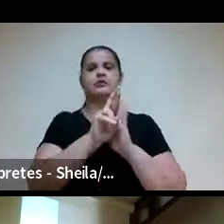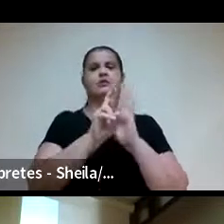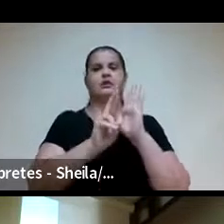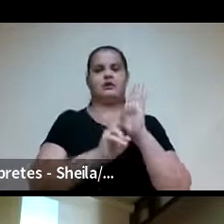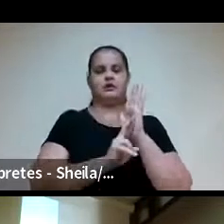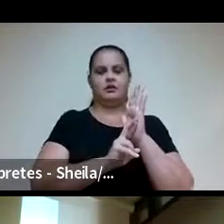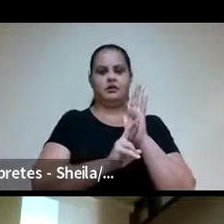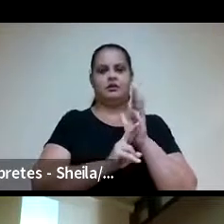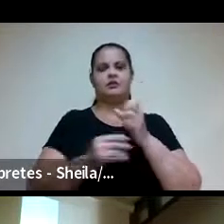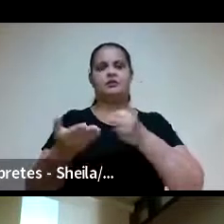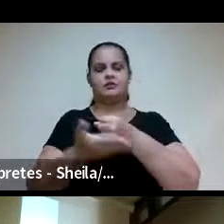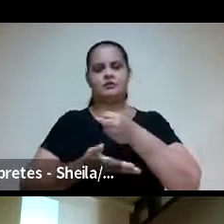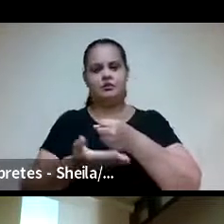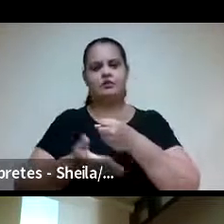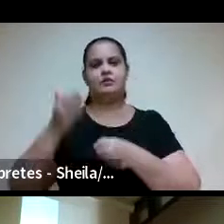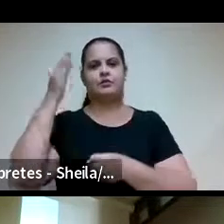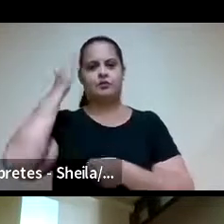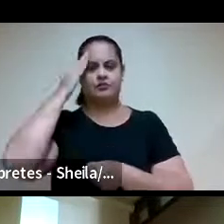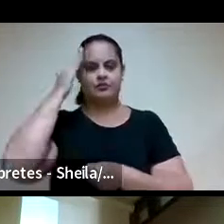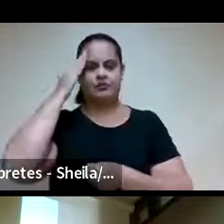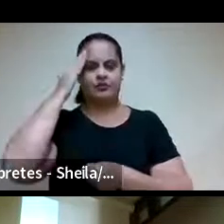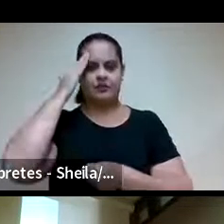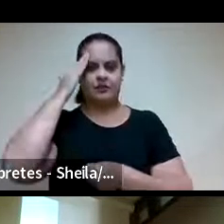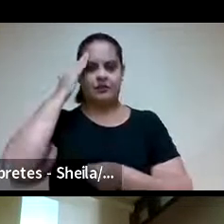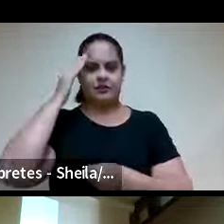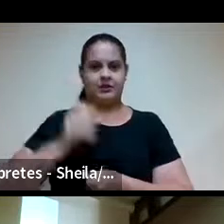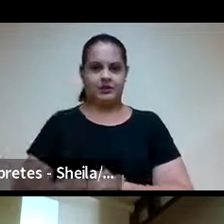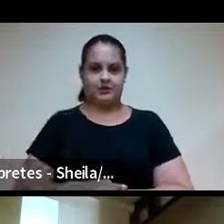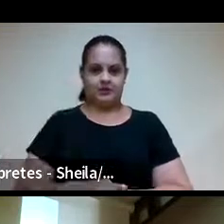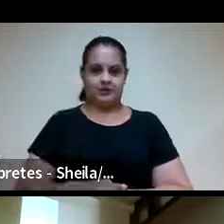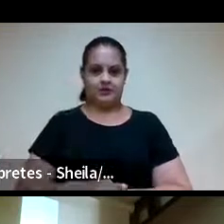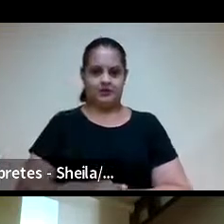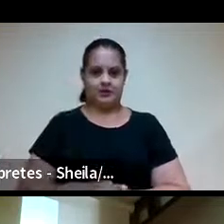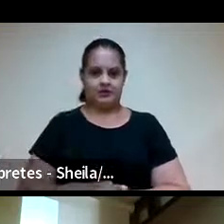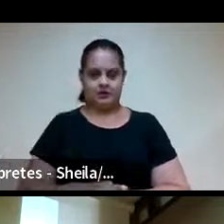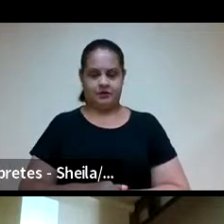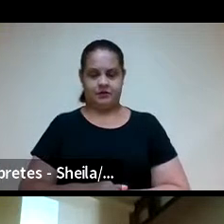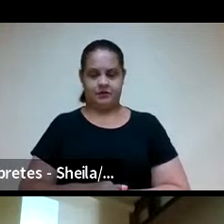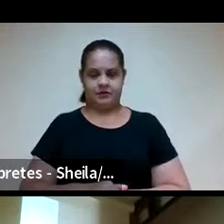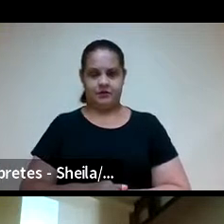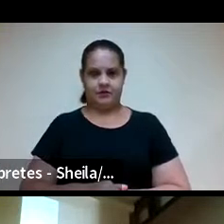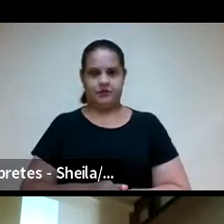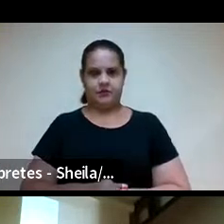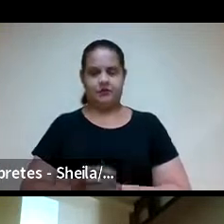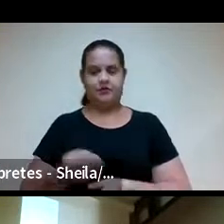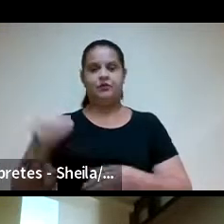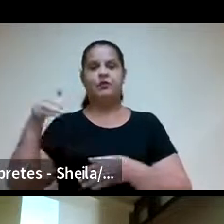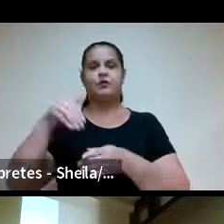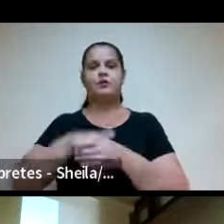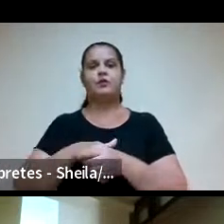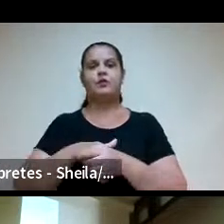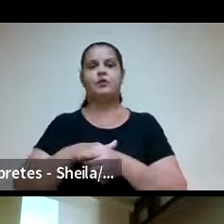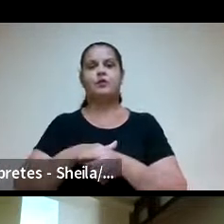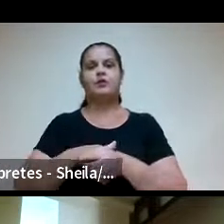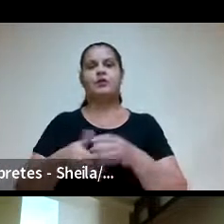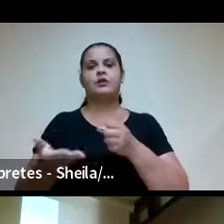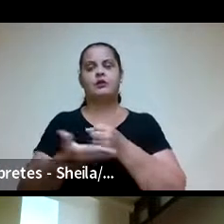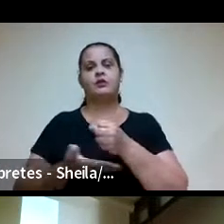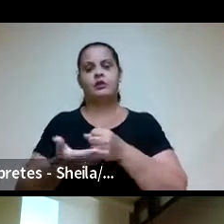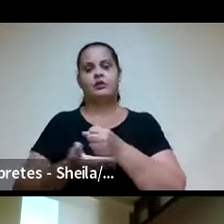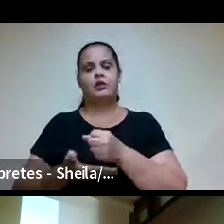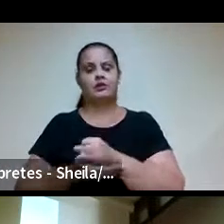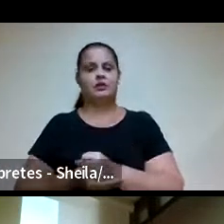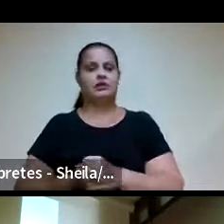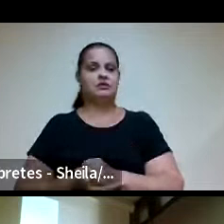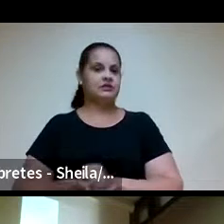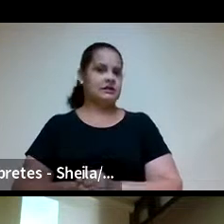embasado o seu entendimento, respeitável entendimento, e dos que me antecederam, Eu voto com base na legislação de